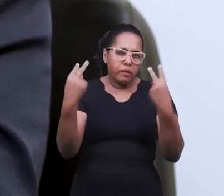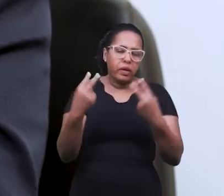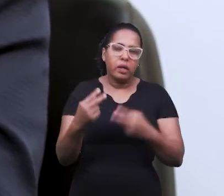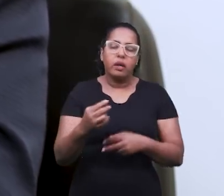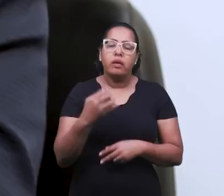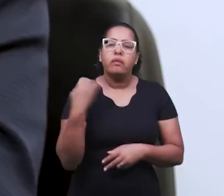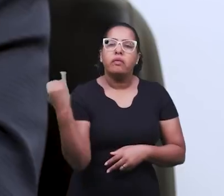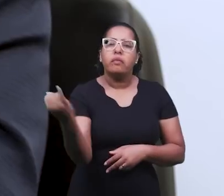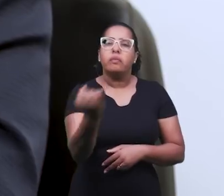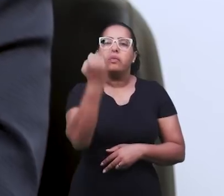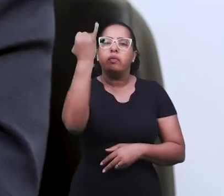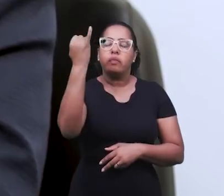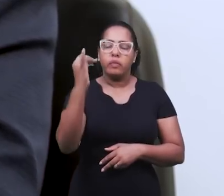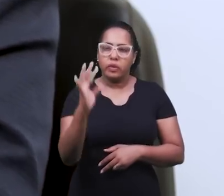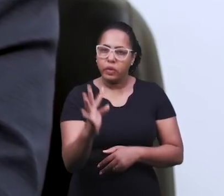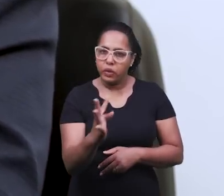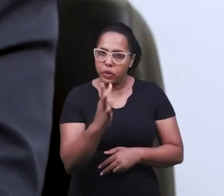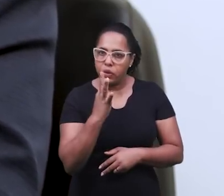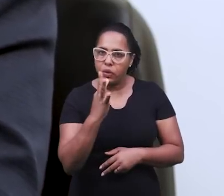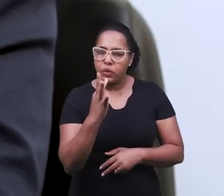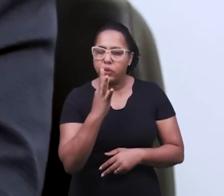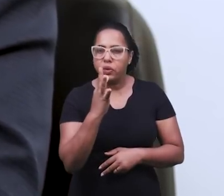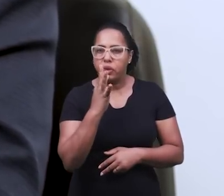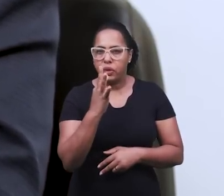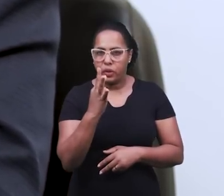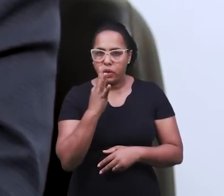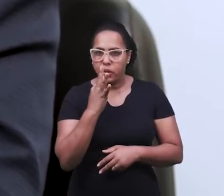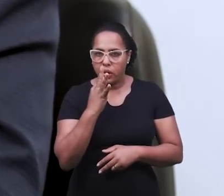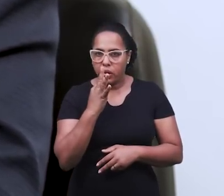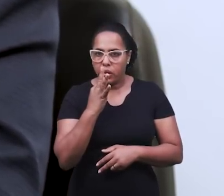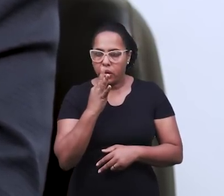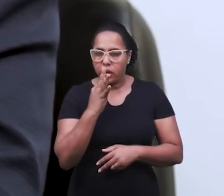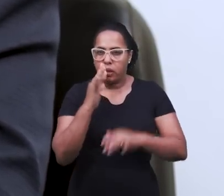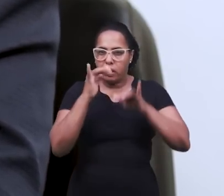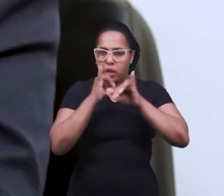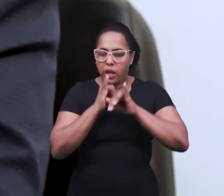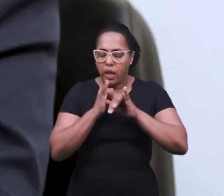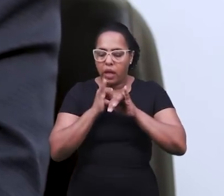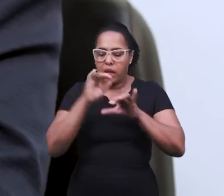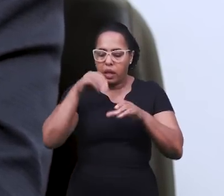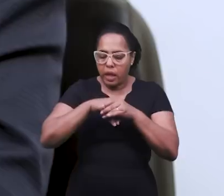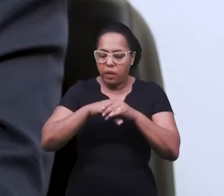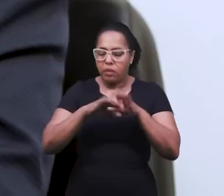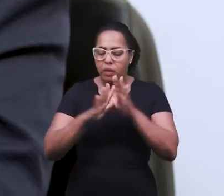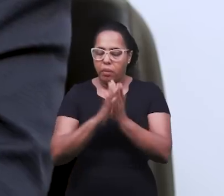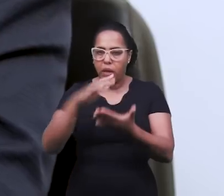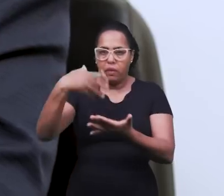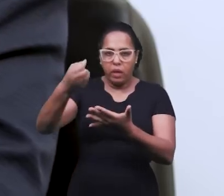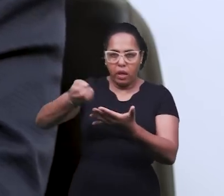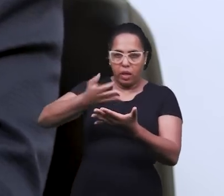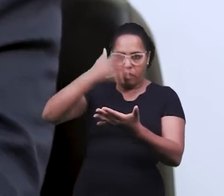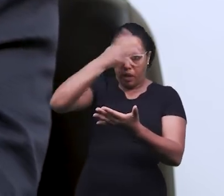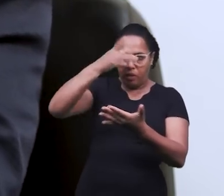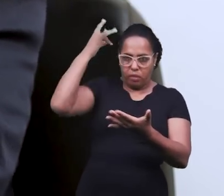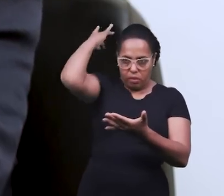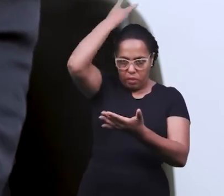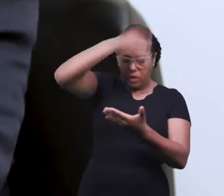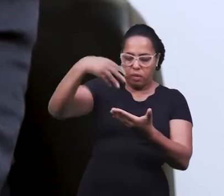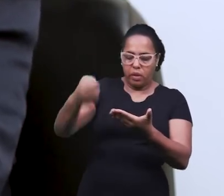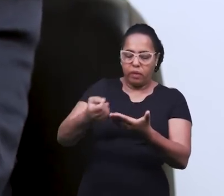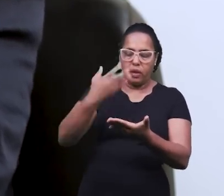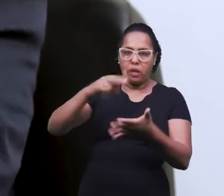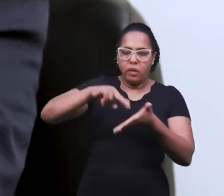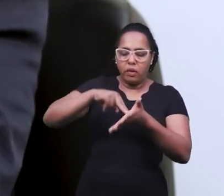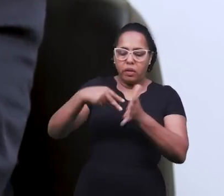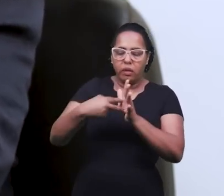atrás, eu ouvi uma sirene, um alarme, o som de um alarme